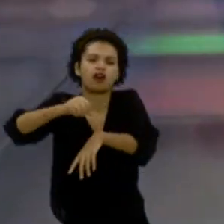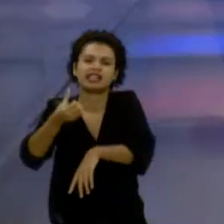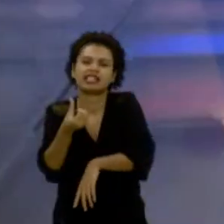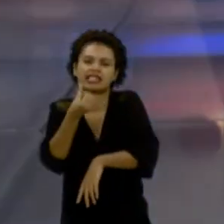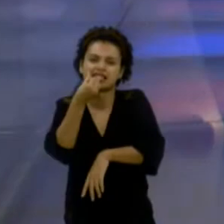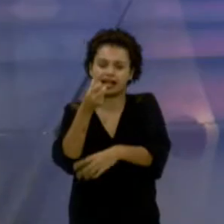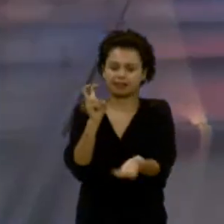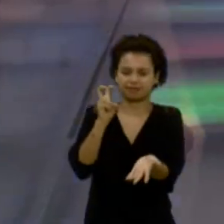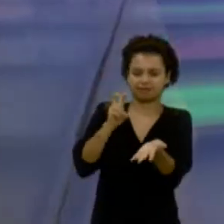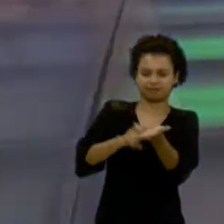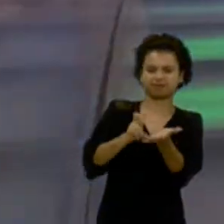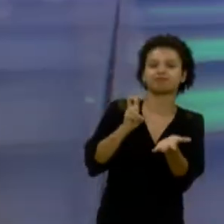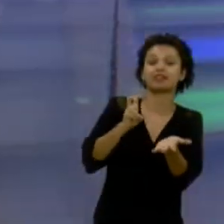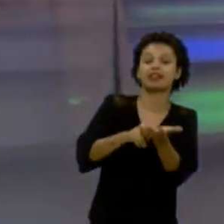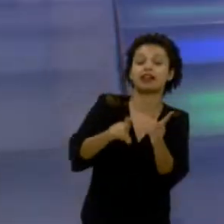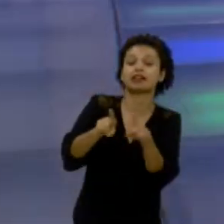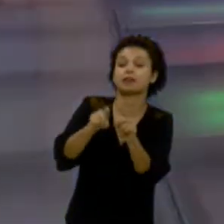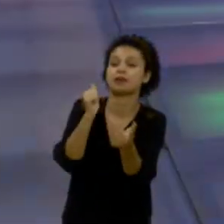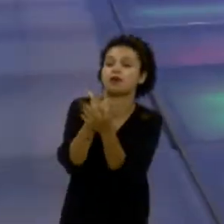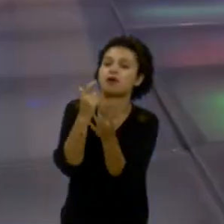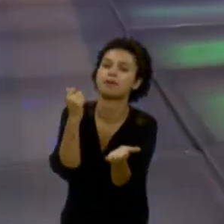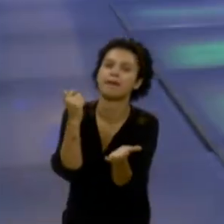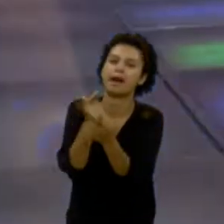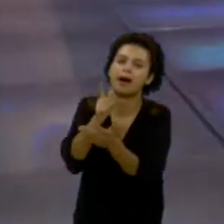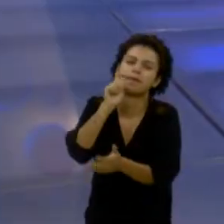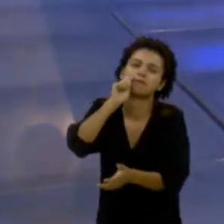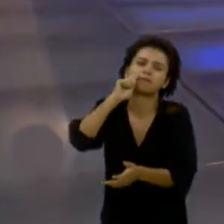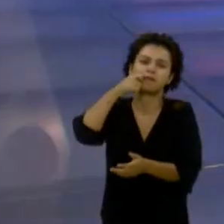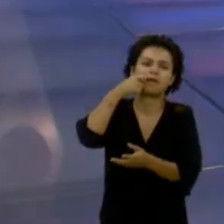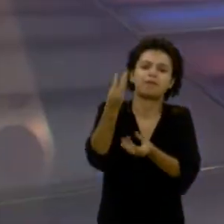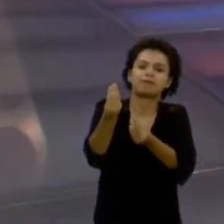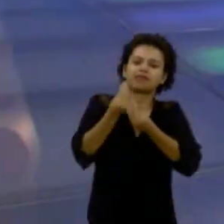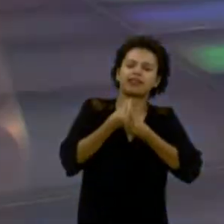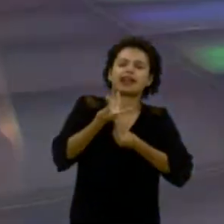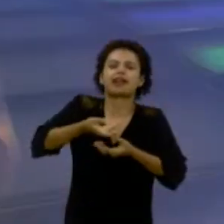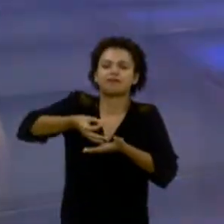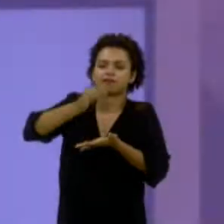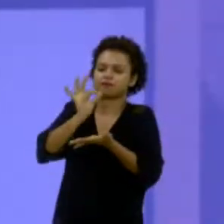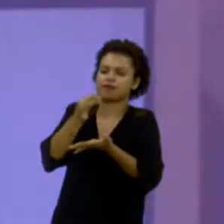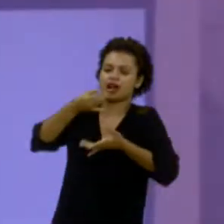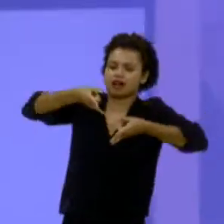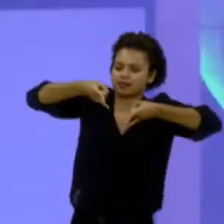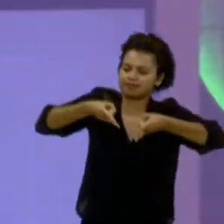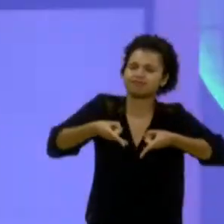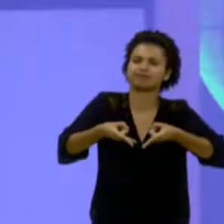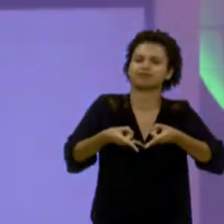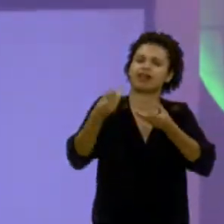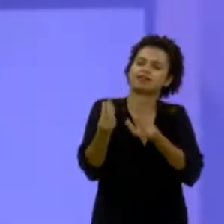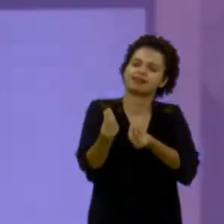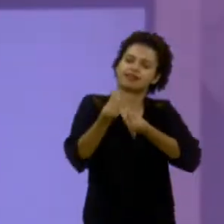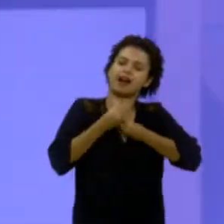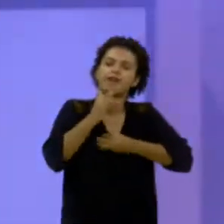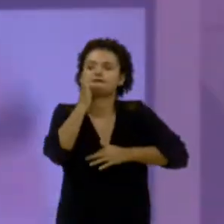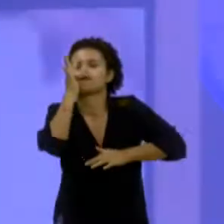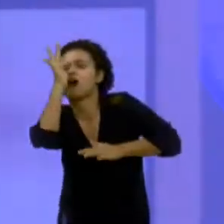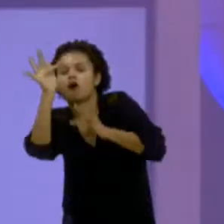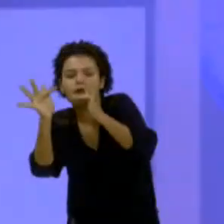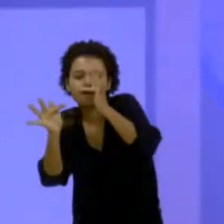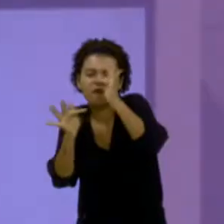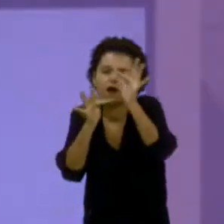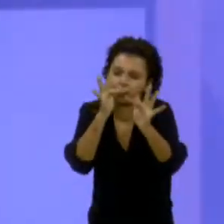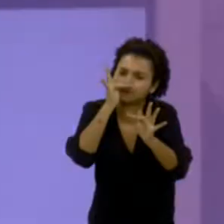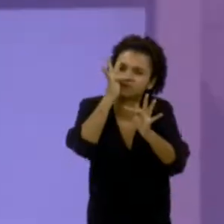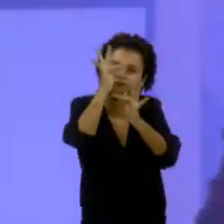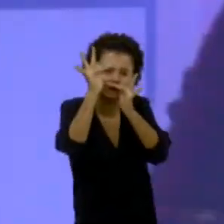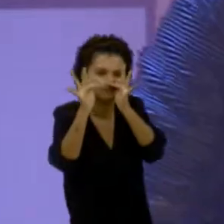Vai comprar pão na padaria e trazer café na cama. Vai me dar flores, vai